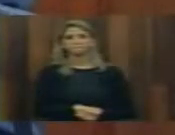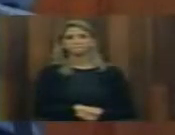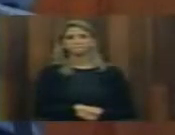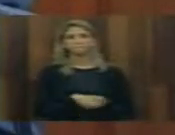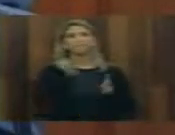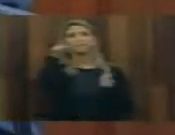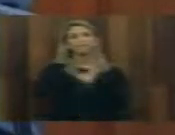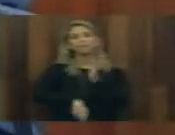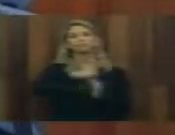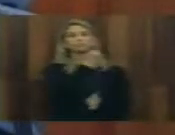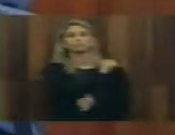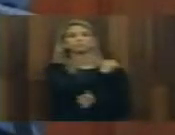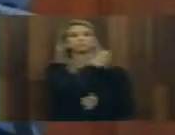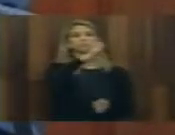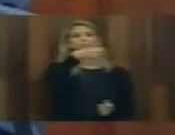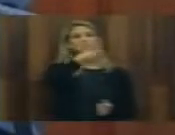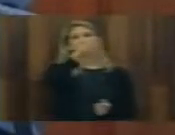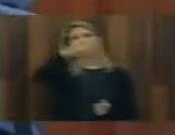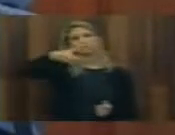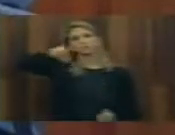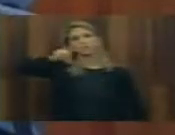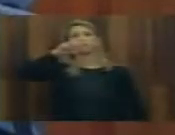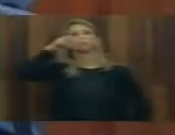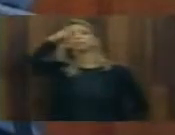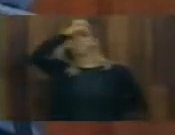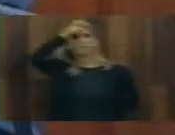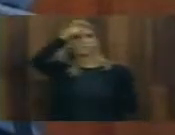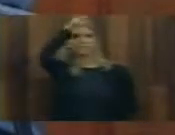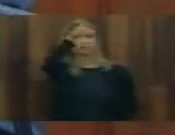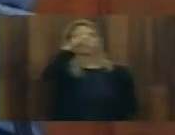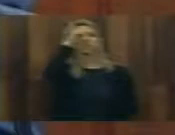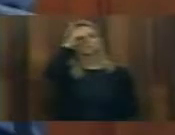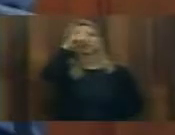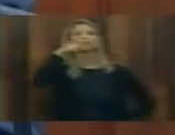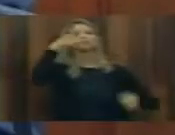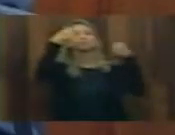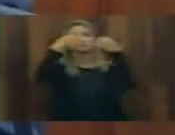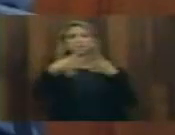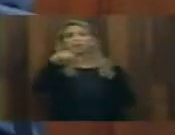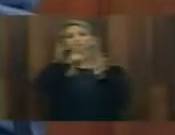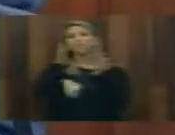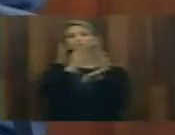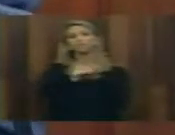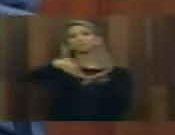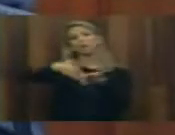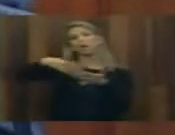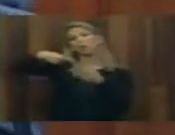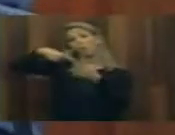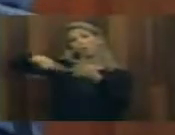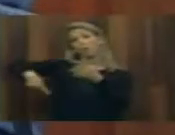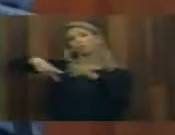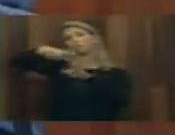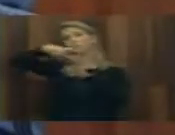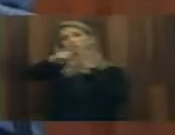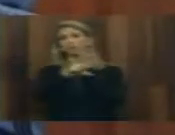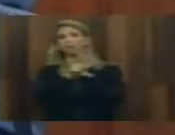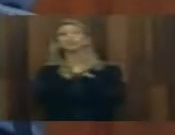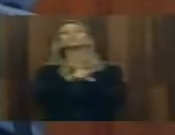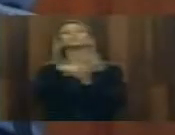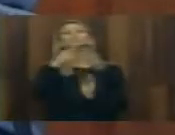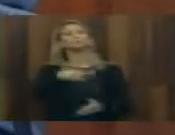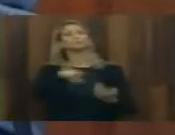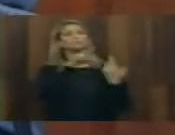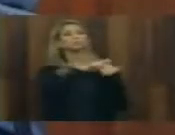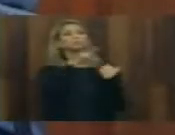Veto 56/19, Adriano Guilherme de Teves Moreno dispõe sobre veto total ao projeto de lei de autoria do